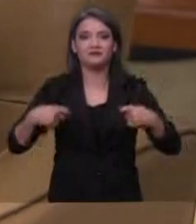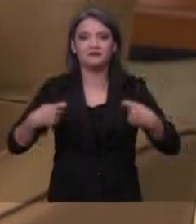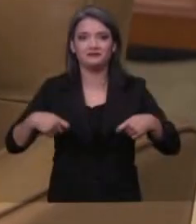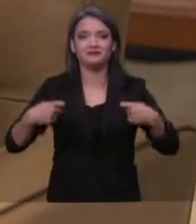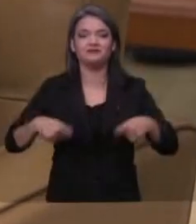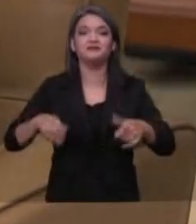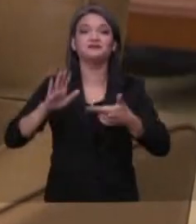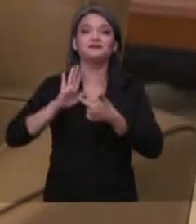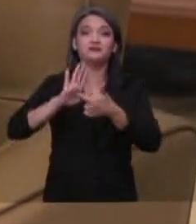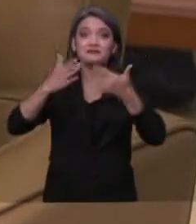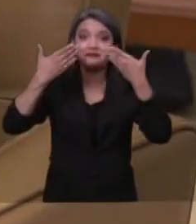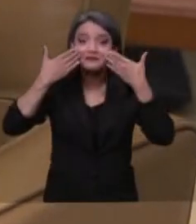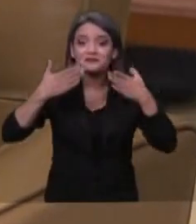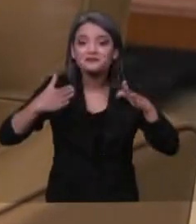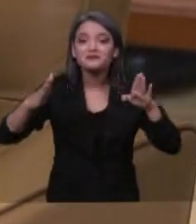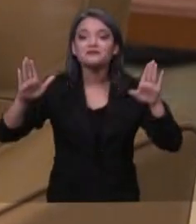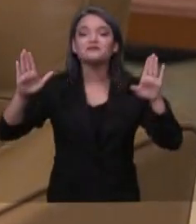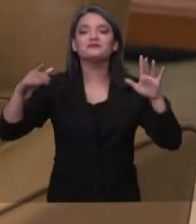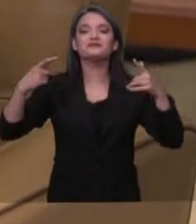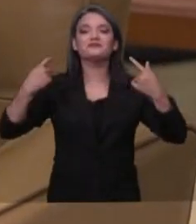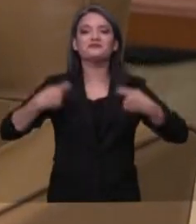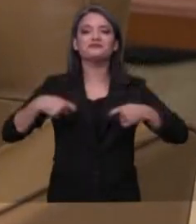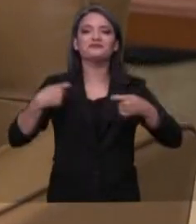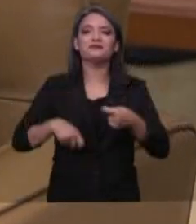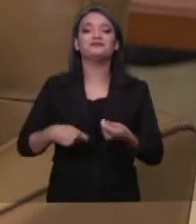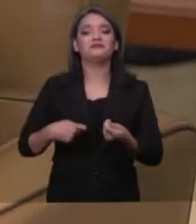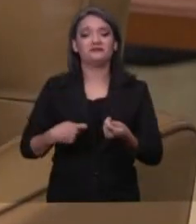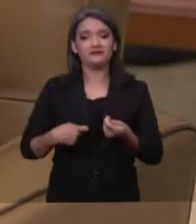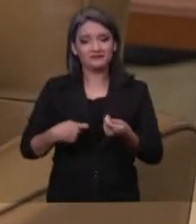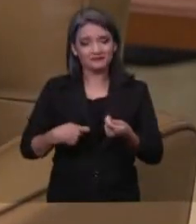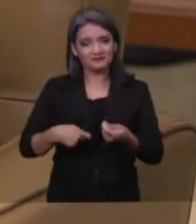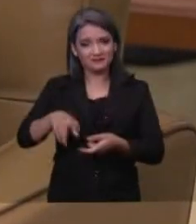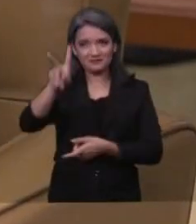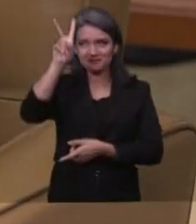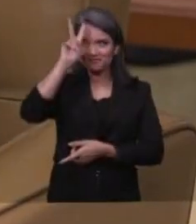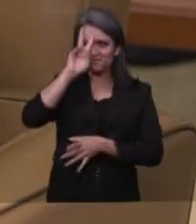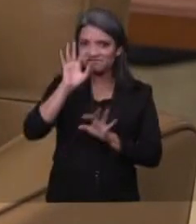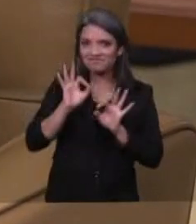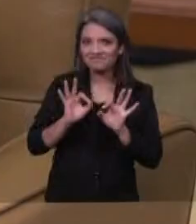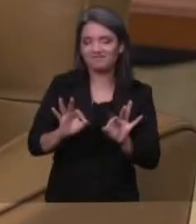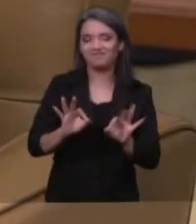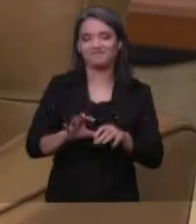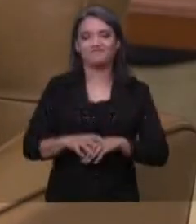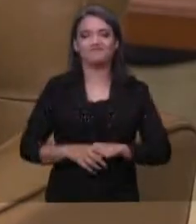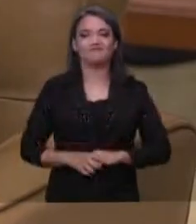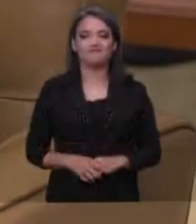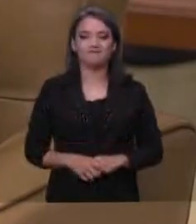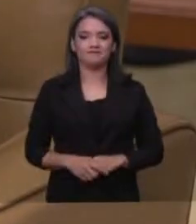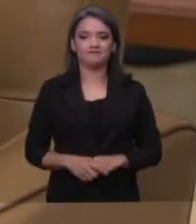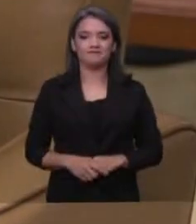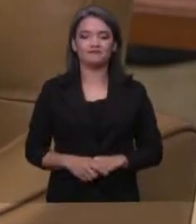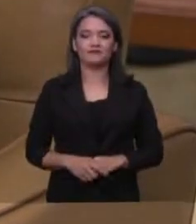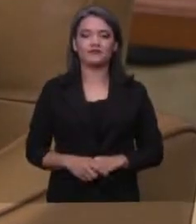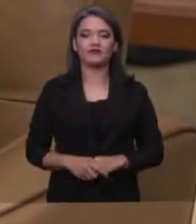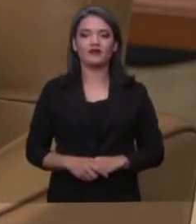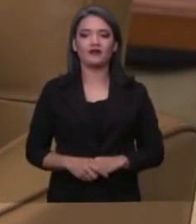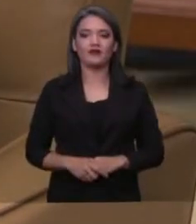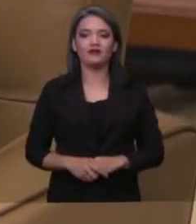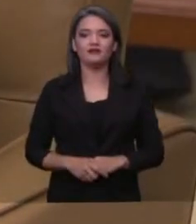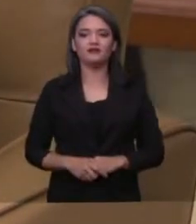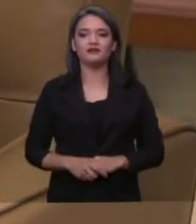Devidamente enfatizado. Eu sempre cito que na Alemanha, em Priscas